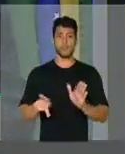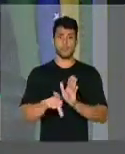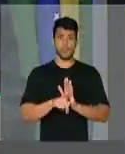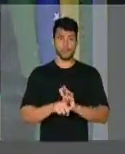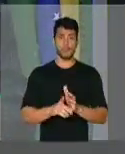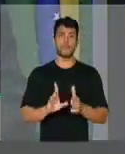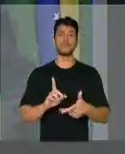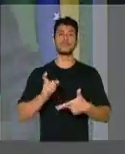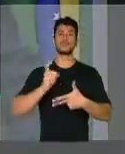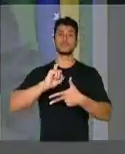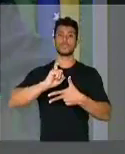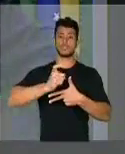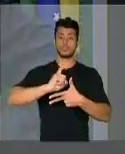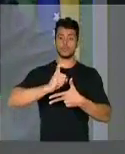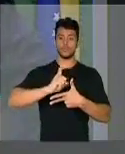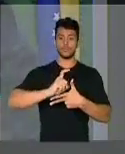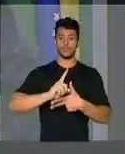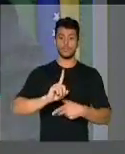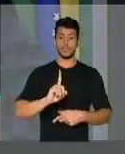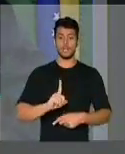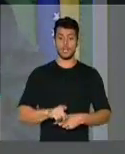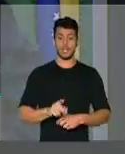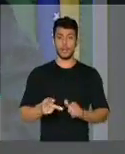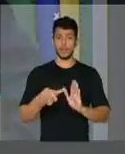Executivo, que é o projeto